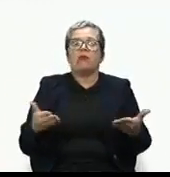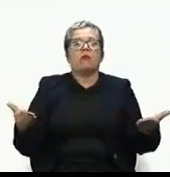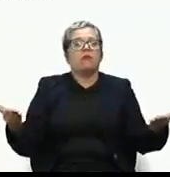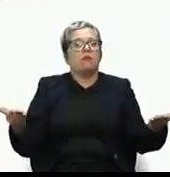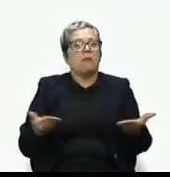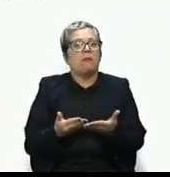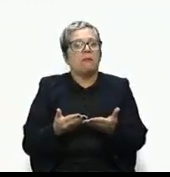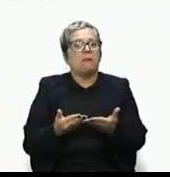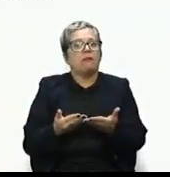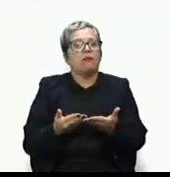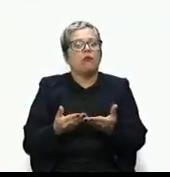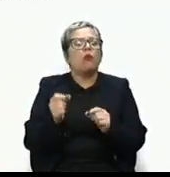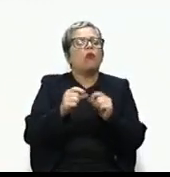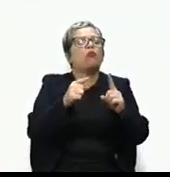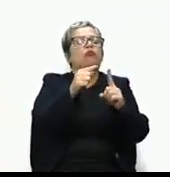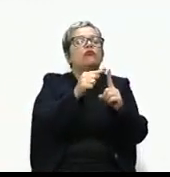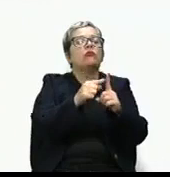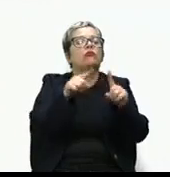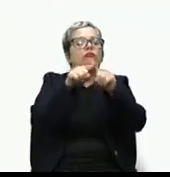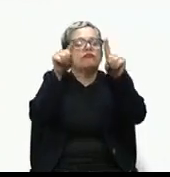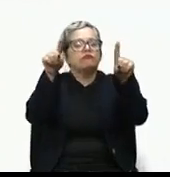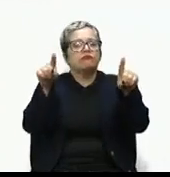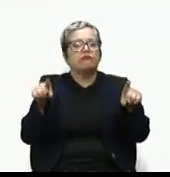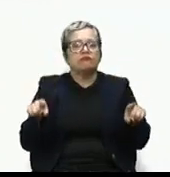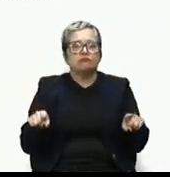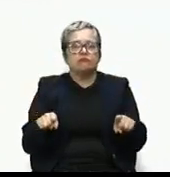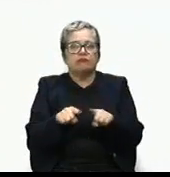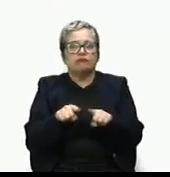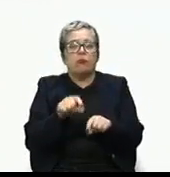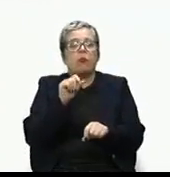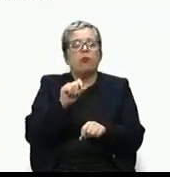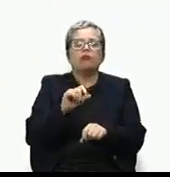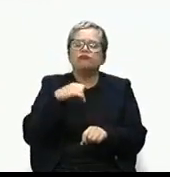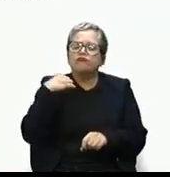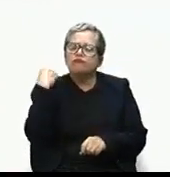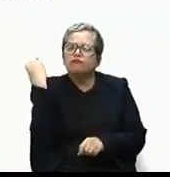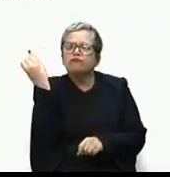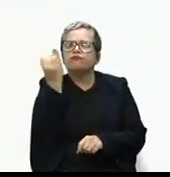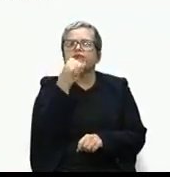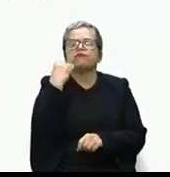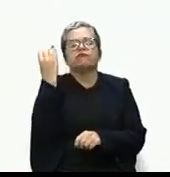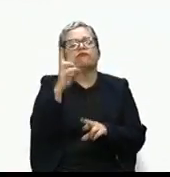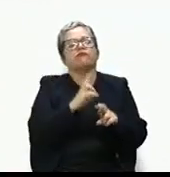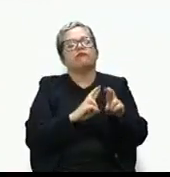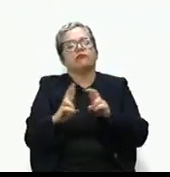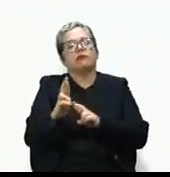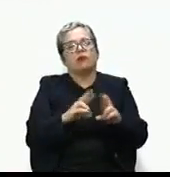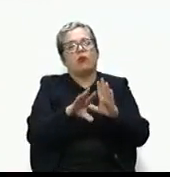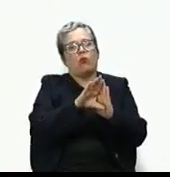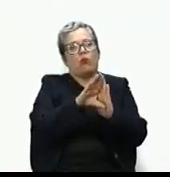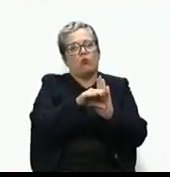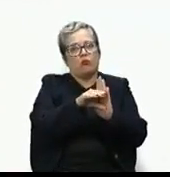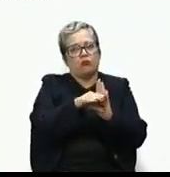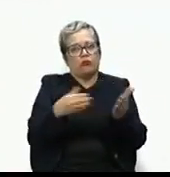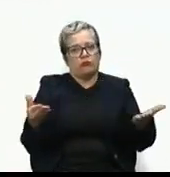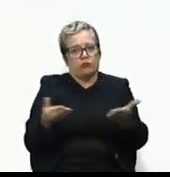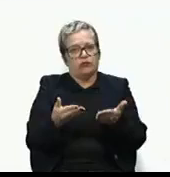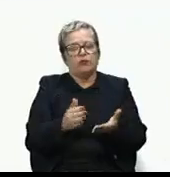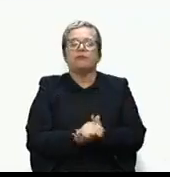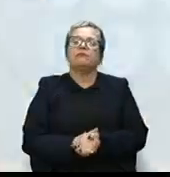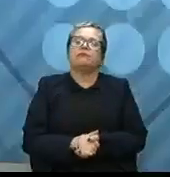nós vamos ver alguns tipos de matrizes, alguns pontos importantes relacionados ao conceito da aula de